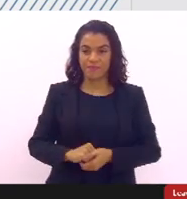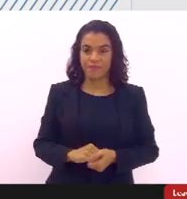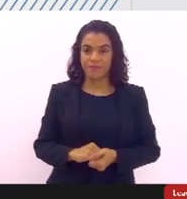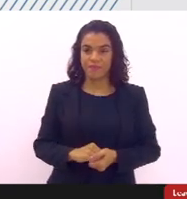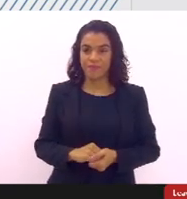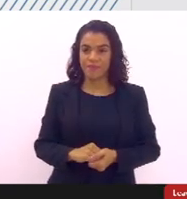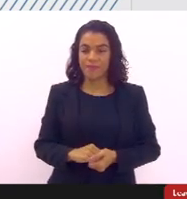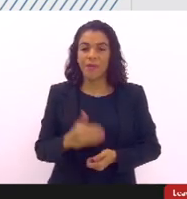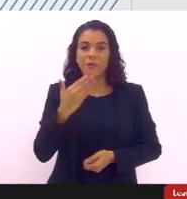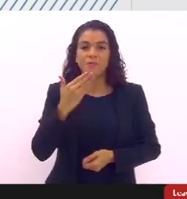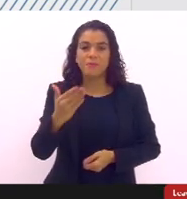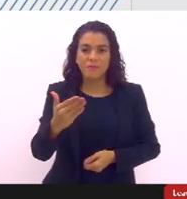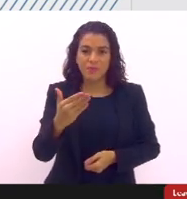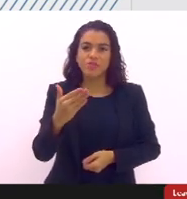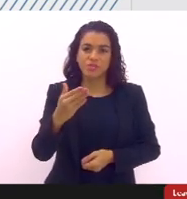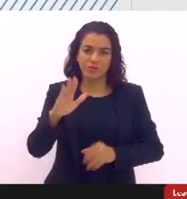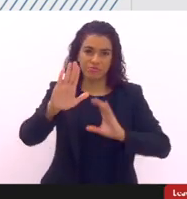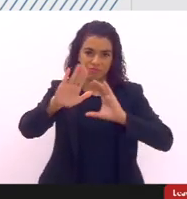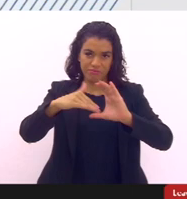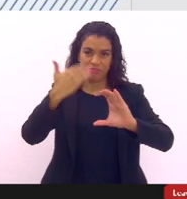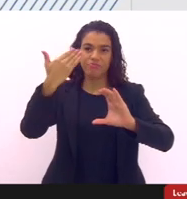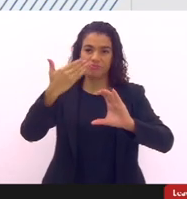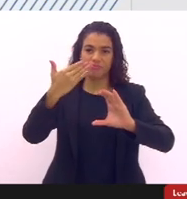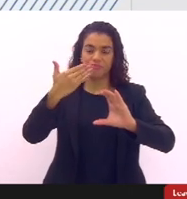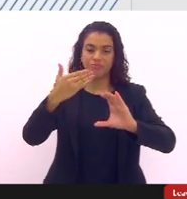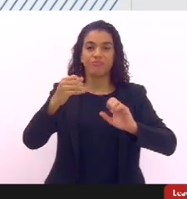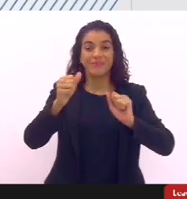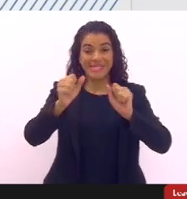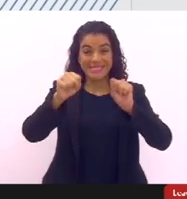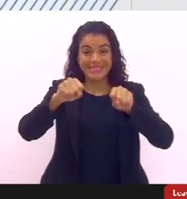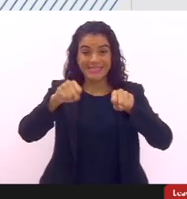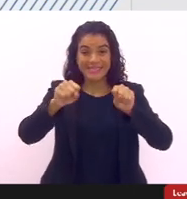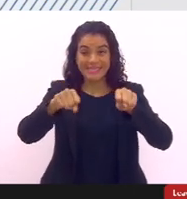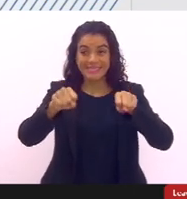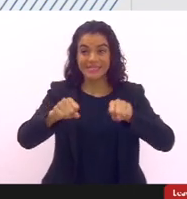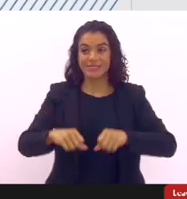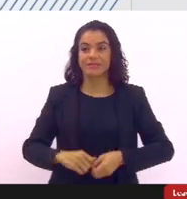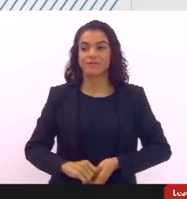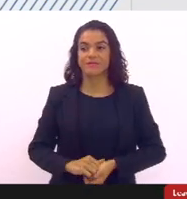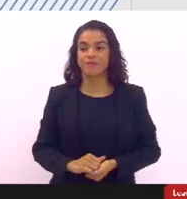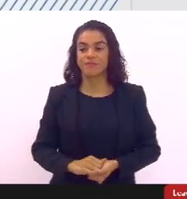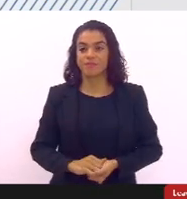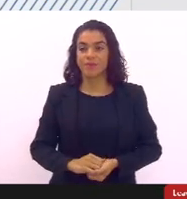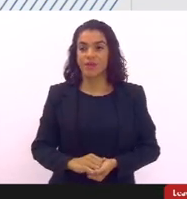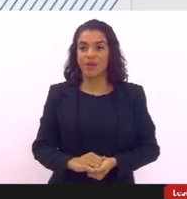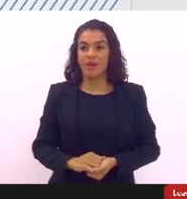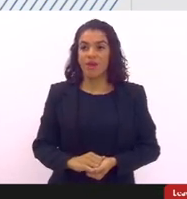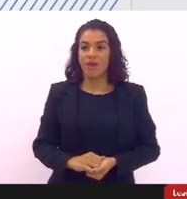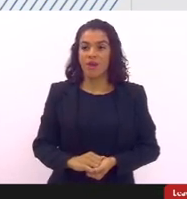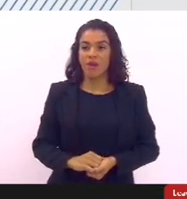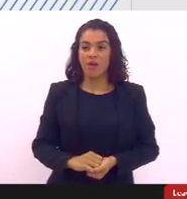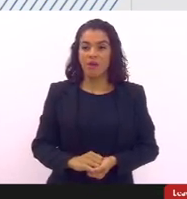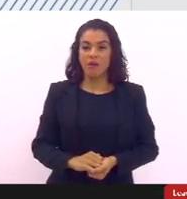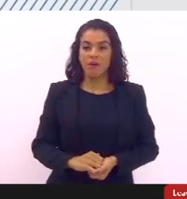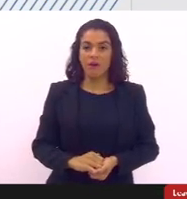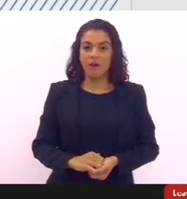Doutor Mário, pedindo para o senhor depois mandar para a gente, tá? Sim. Essa apresentação, por favor. Mandaremos as duas, tá? Pode